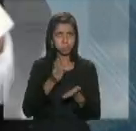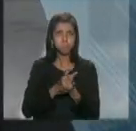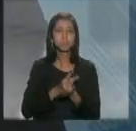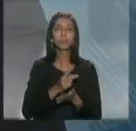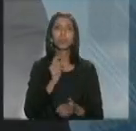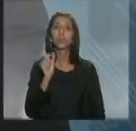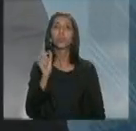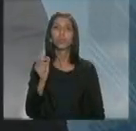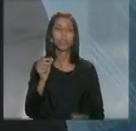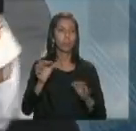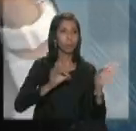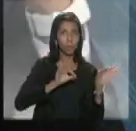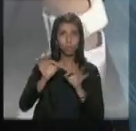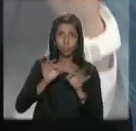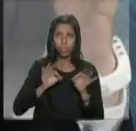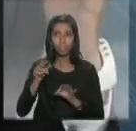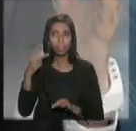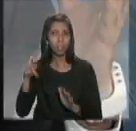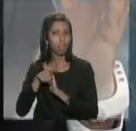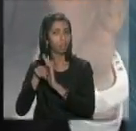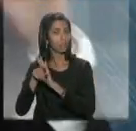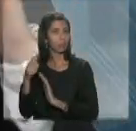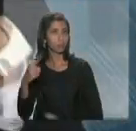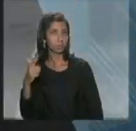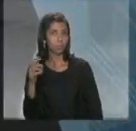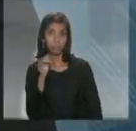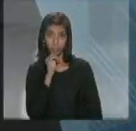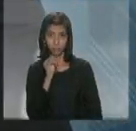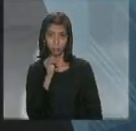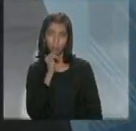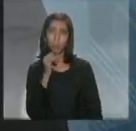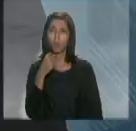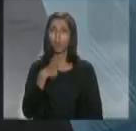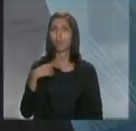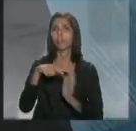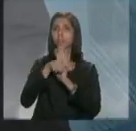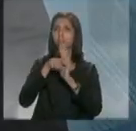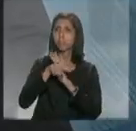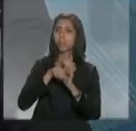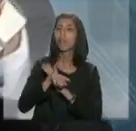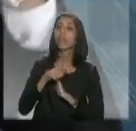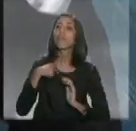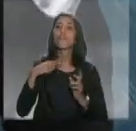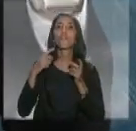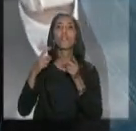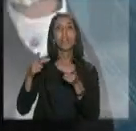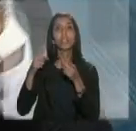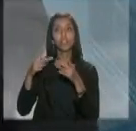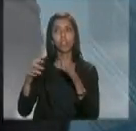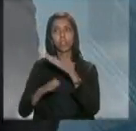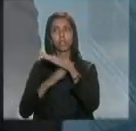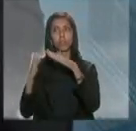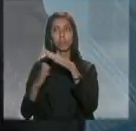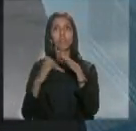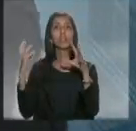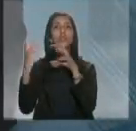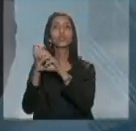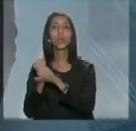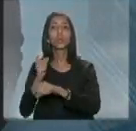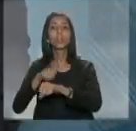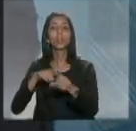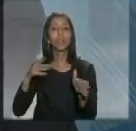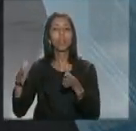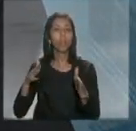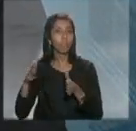não são projetados para esse tipo de análise. Por exemplo, eu quero analisar quanto eu vendi na filial X no